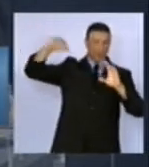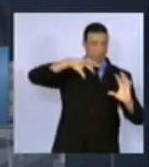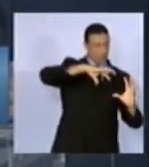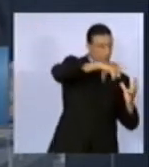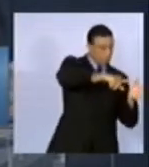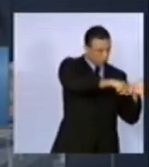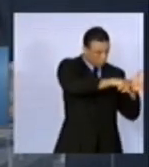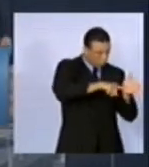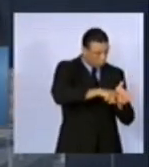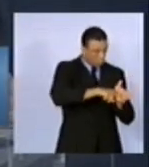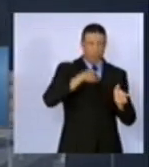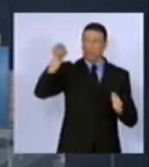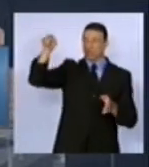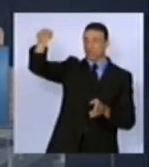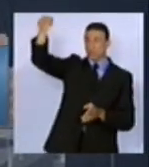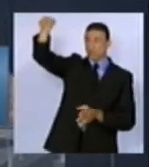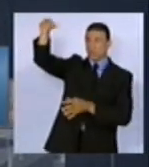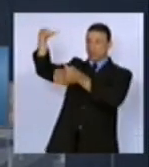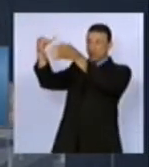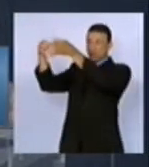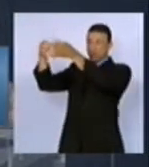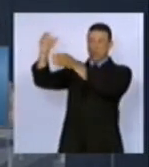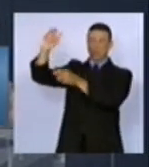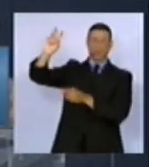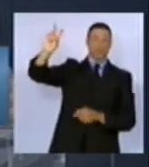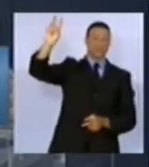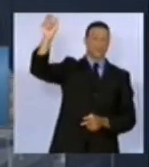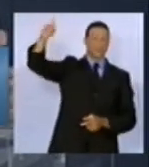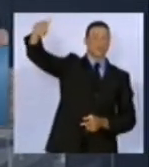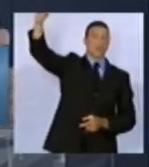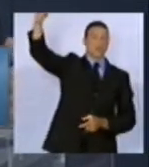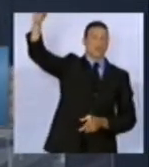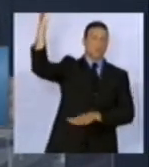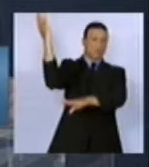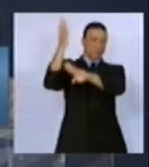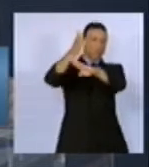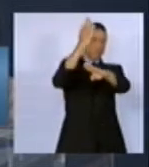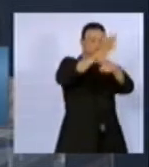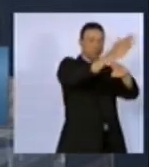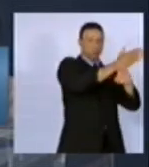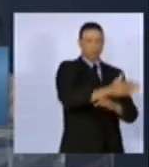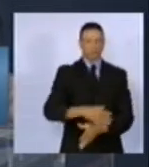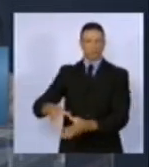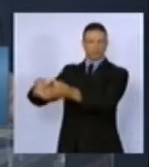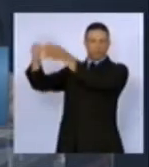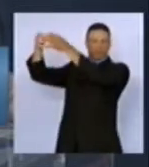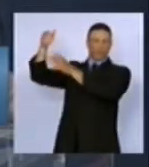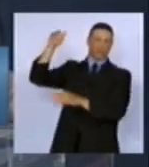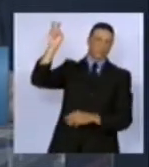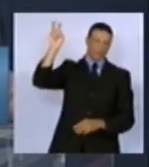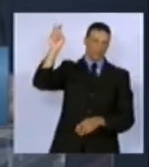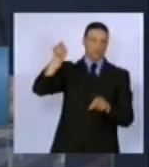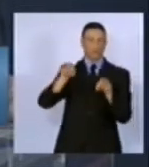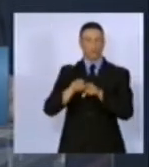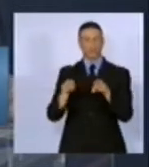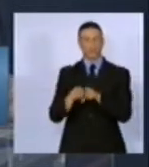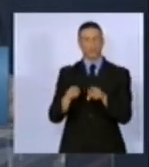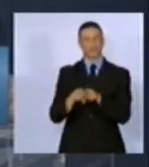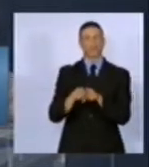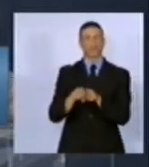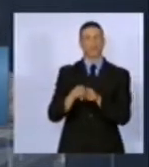mundial a mostra a importância dessa dessa de setor sucroenergético para o estado de Alagoas